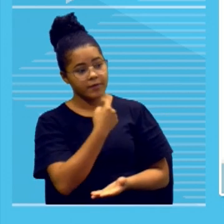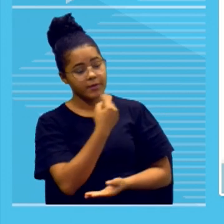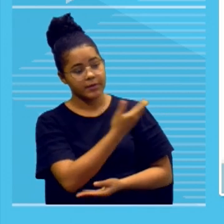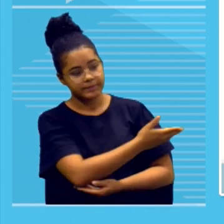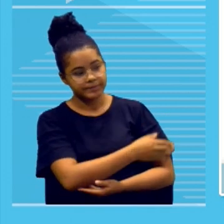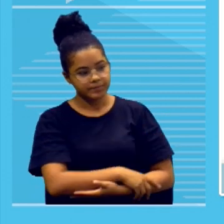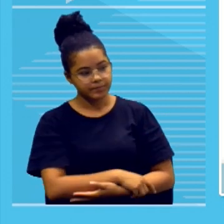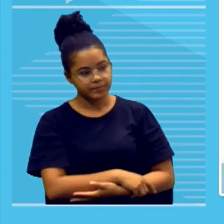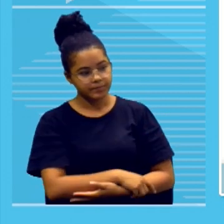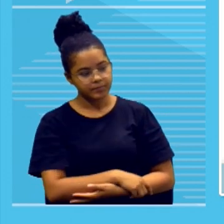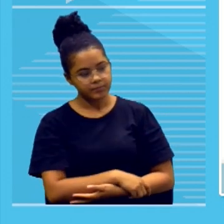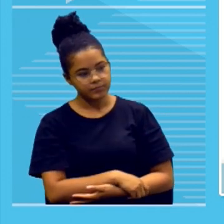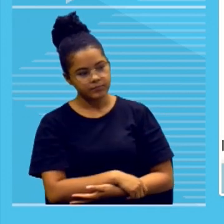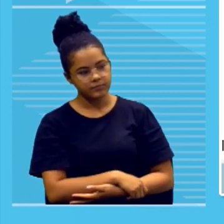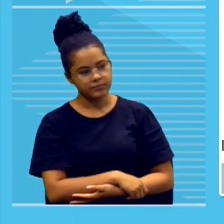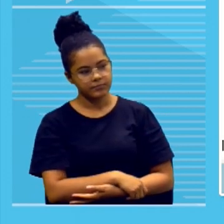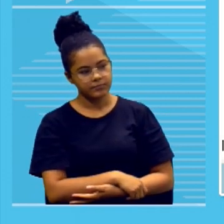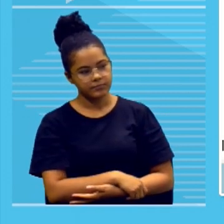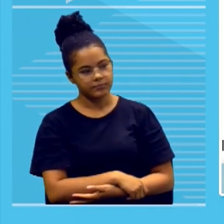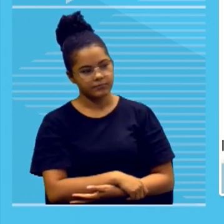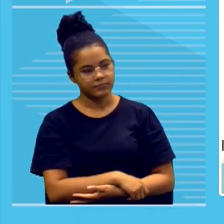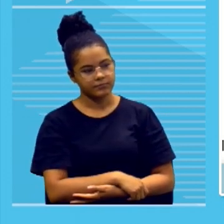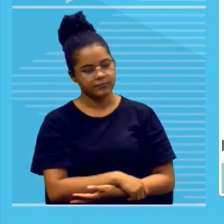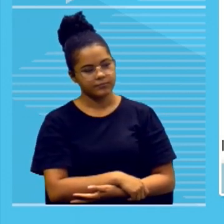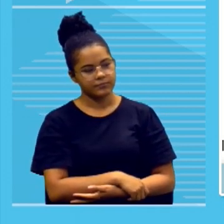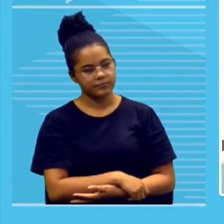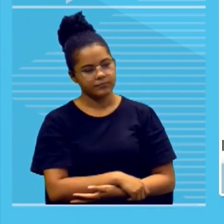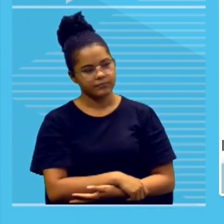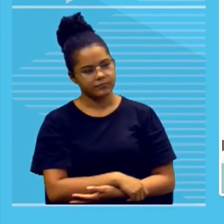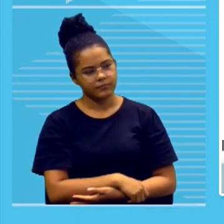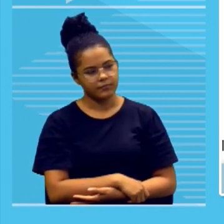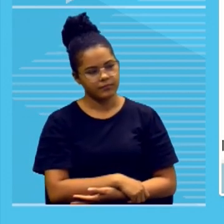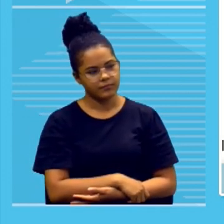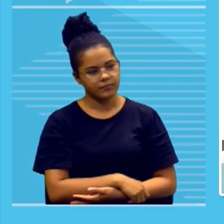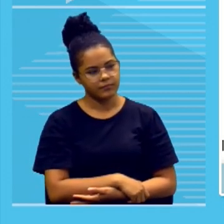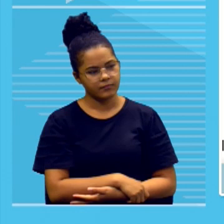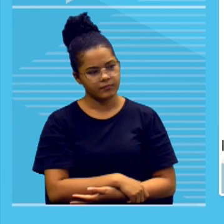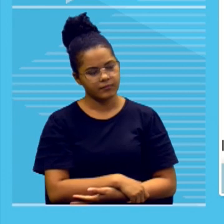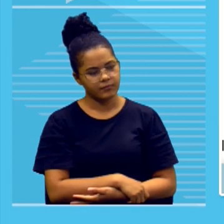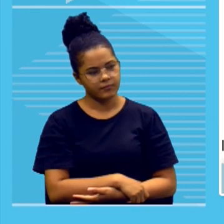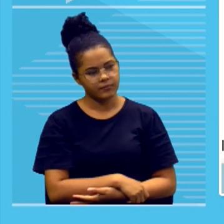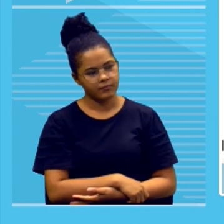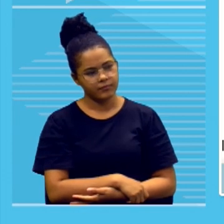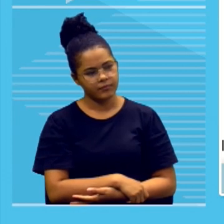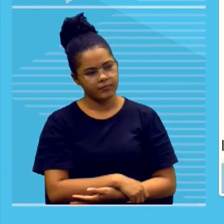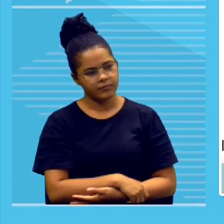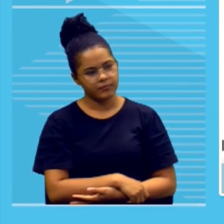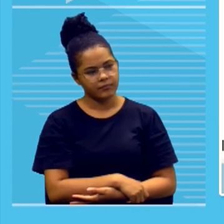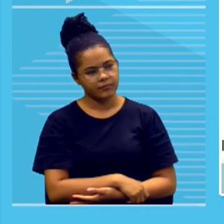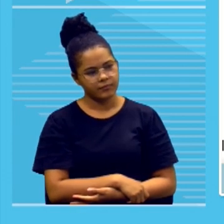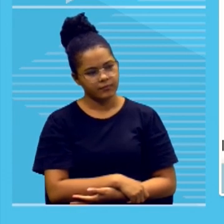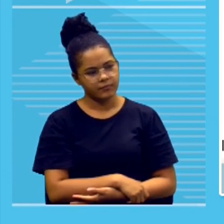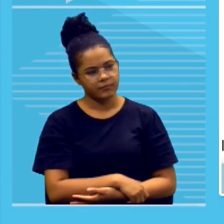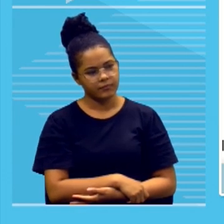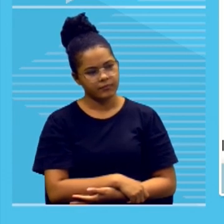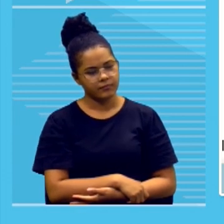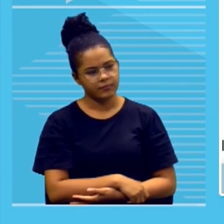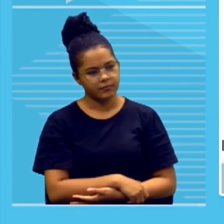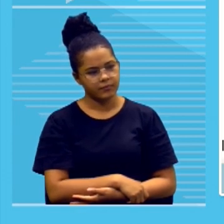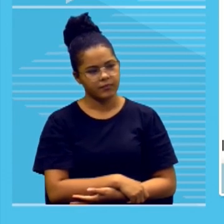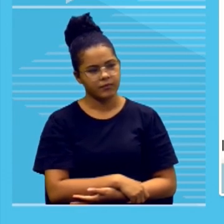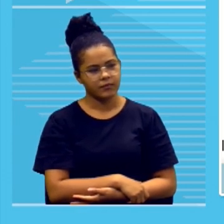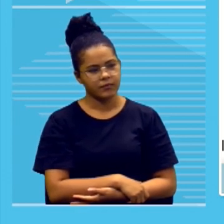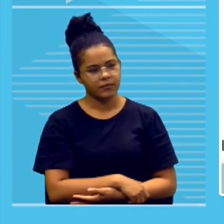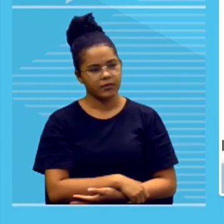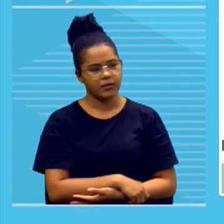esperar é VTD, verbo transitivo direto. E quem é o objeto direto do verbo esperar? É tudo isso aqui, ó. Que você